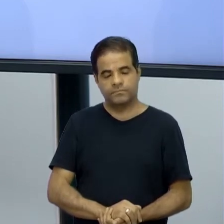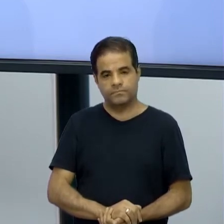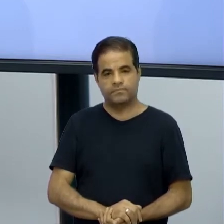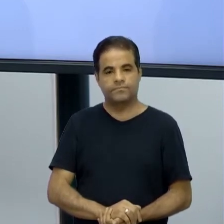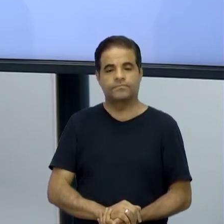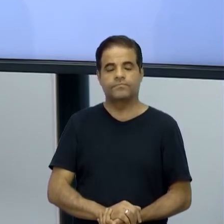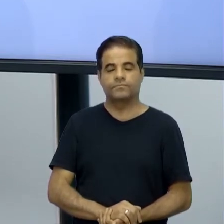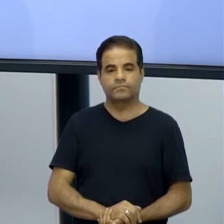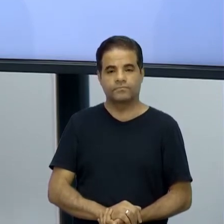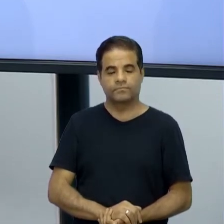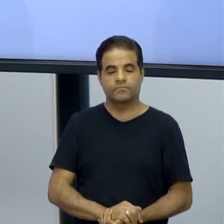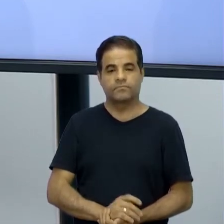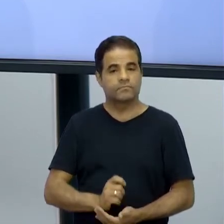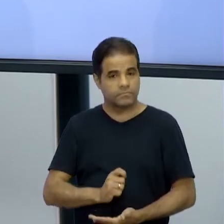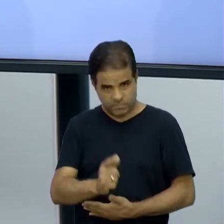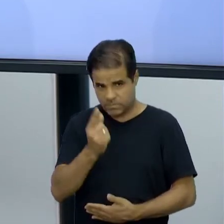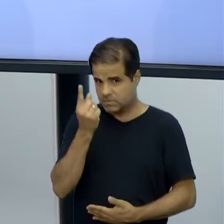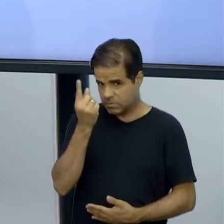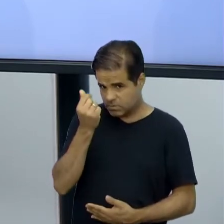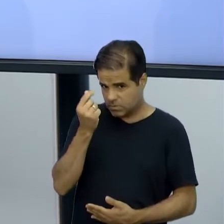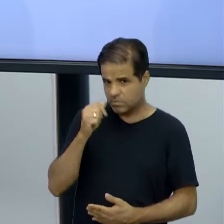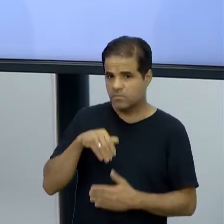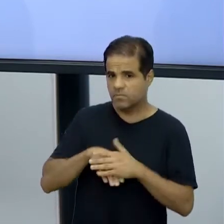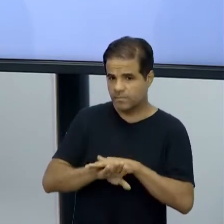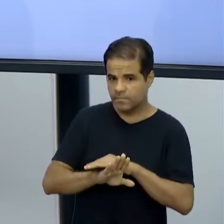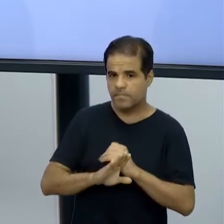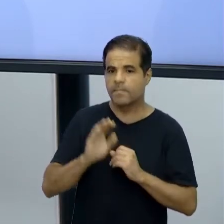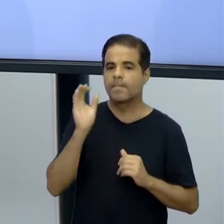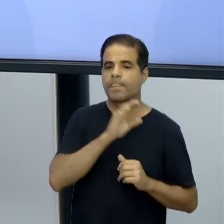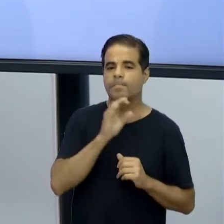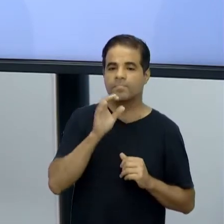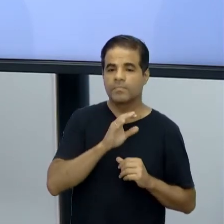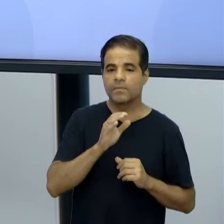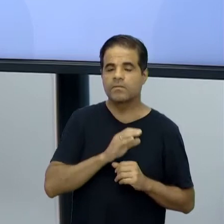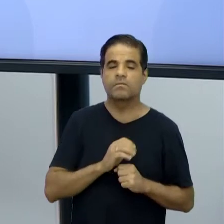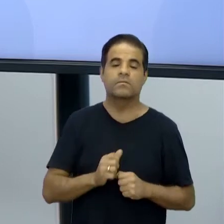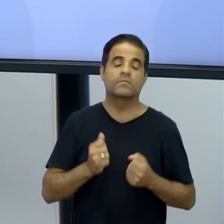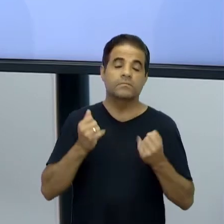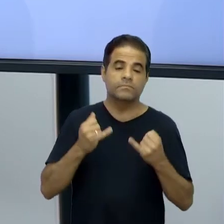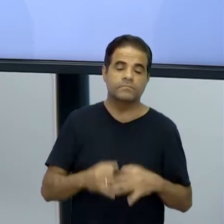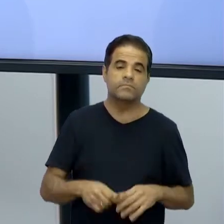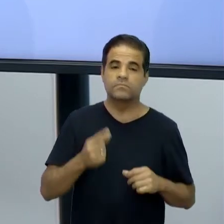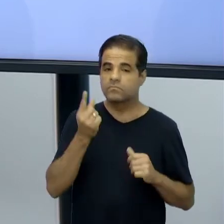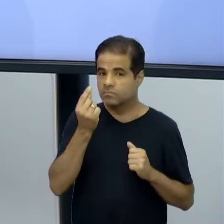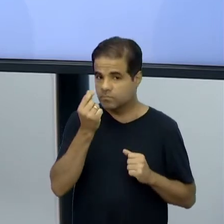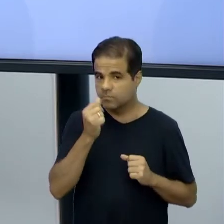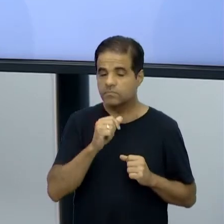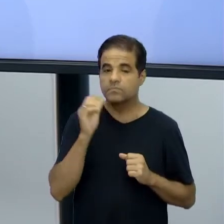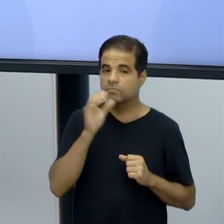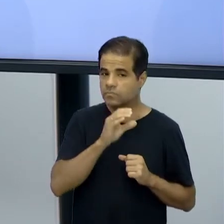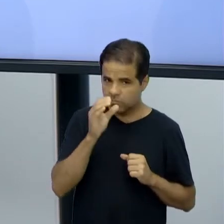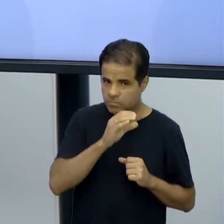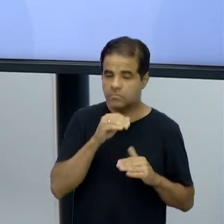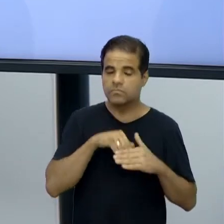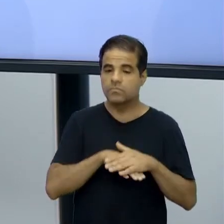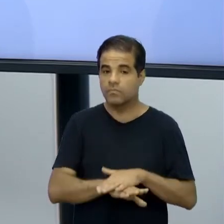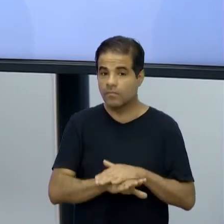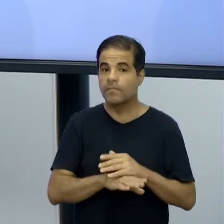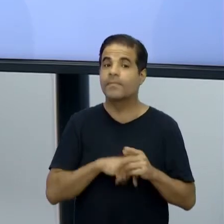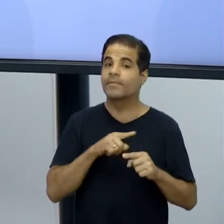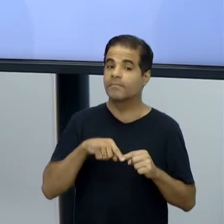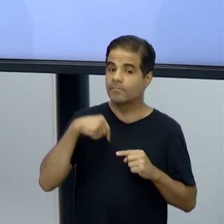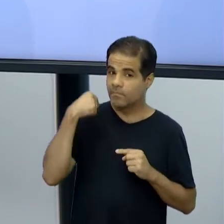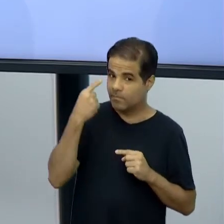essa compra aí, essa aquisição? Vocês guardariam para alguma emergência? Nós falamos muito aí do dinheiro emergente aí. Será que a gente guarda para alguma